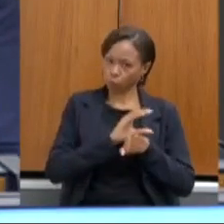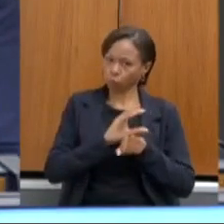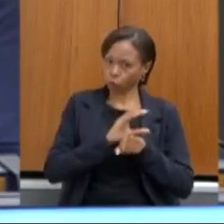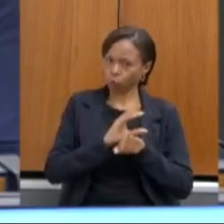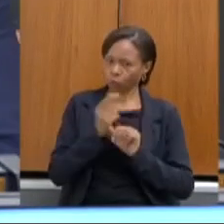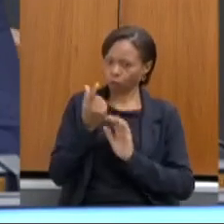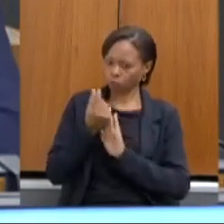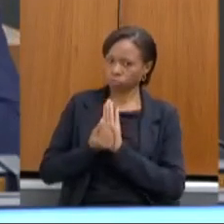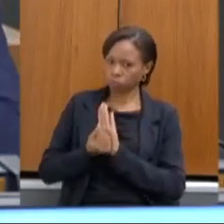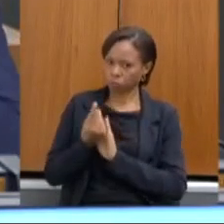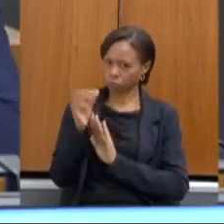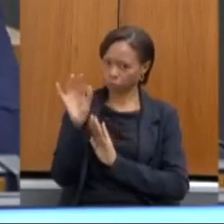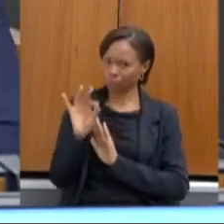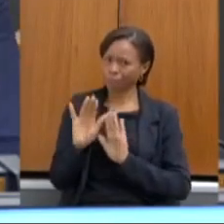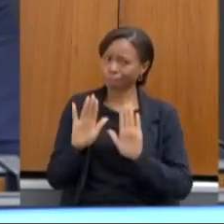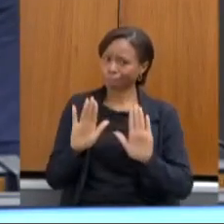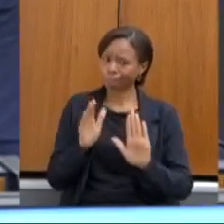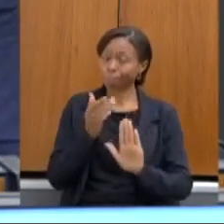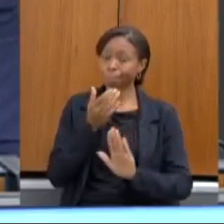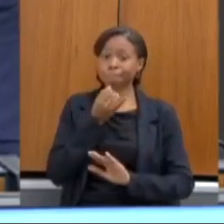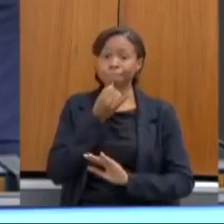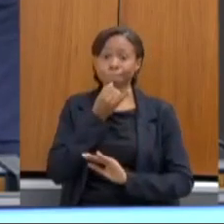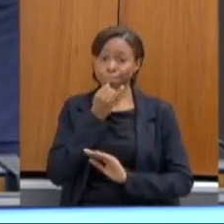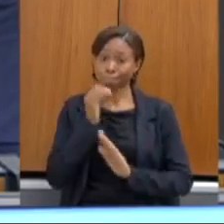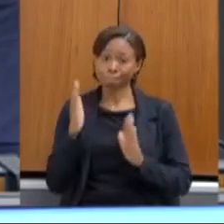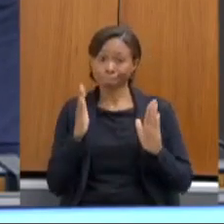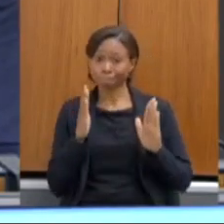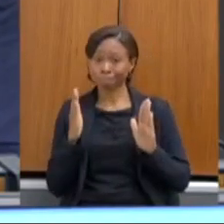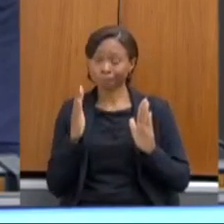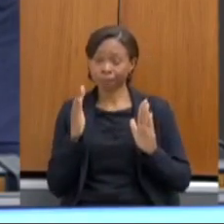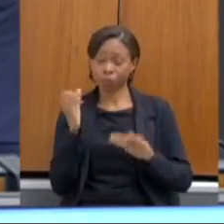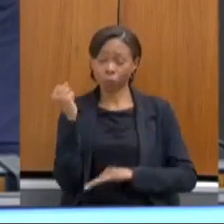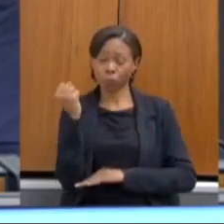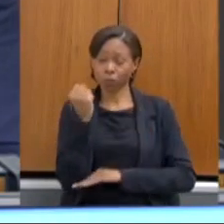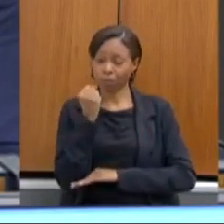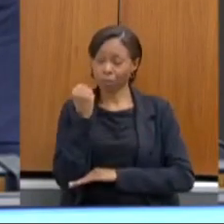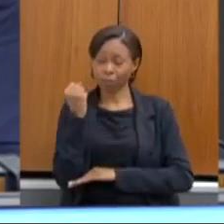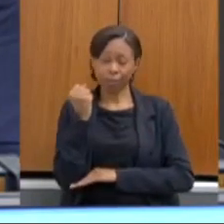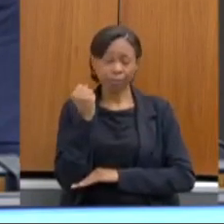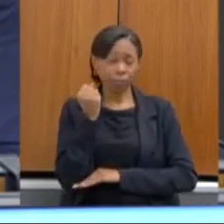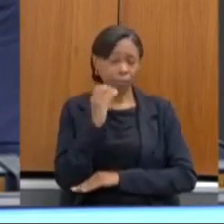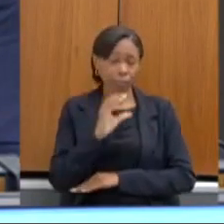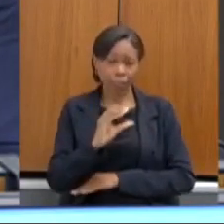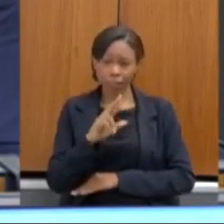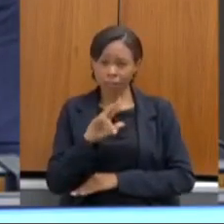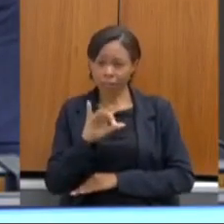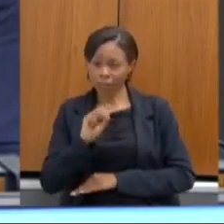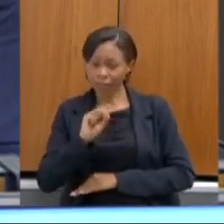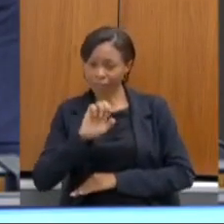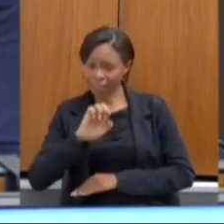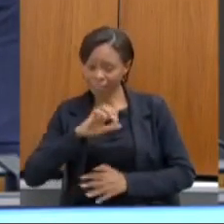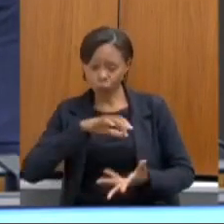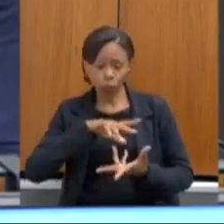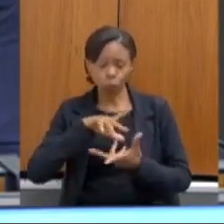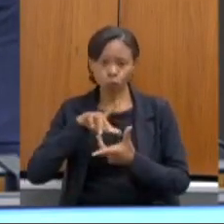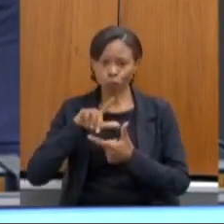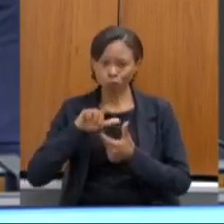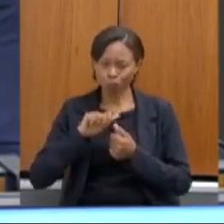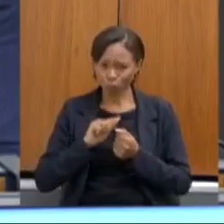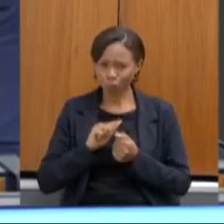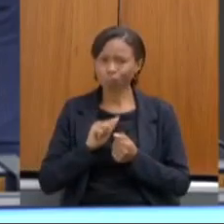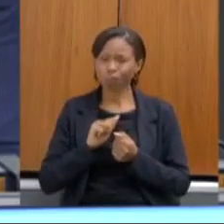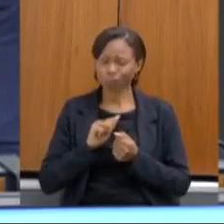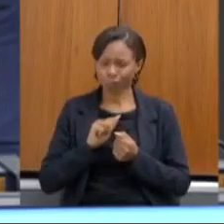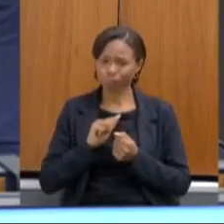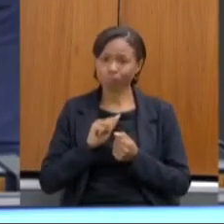estamos passando por uma crise na crise Global em que nós é a